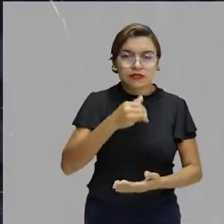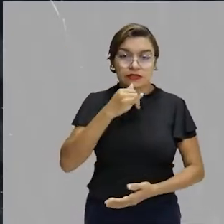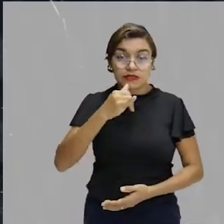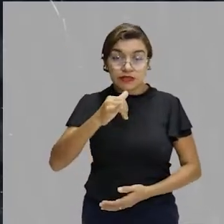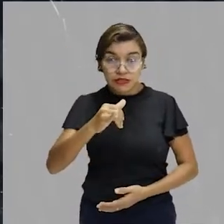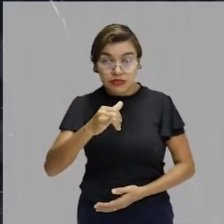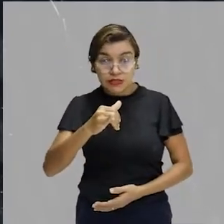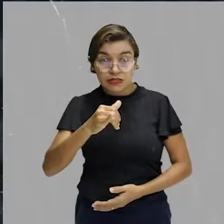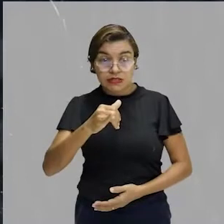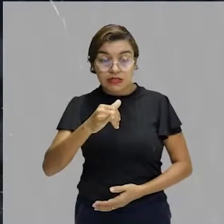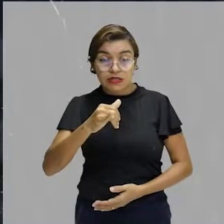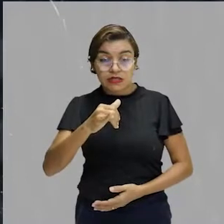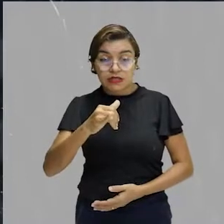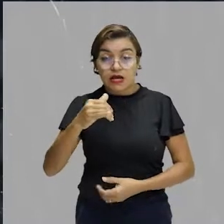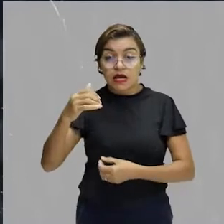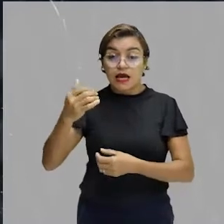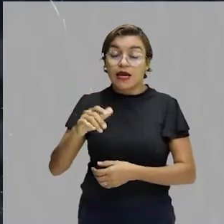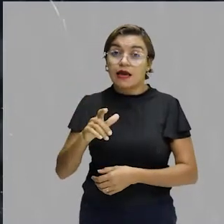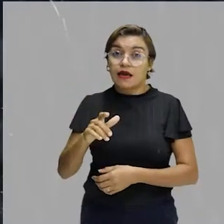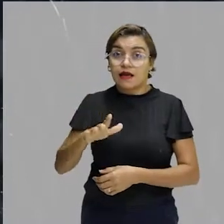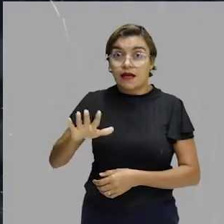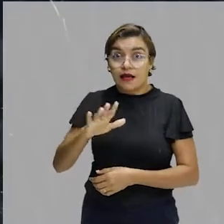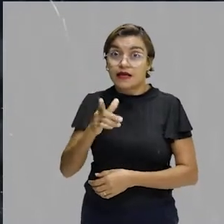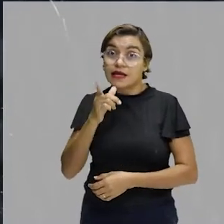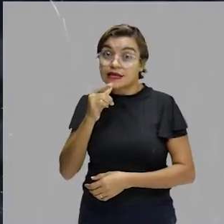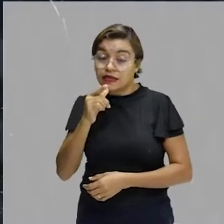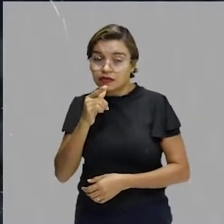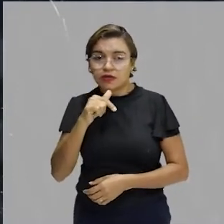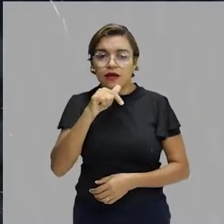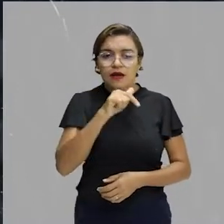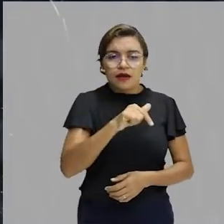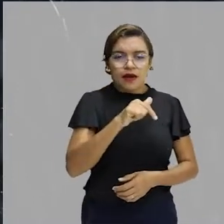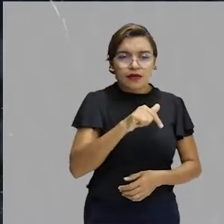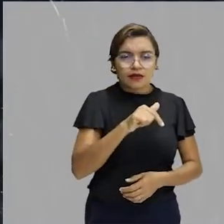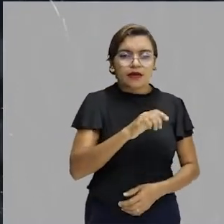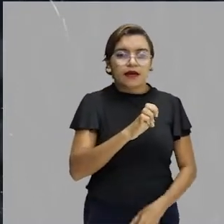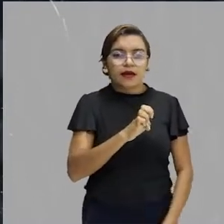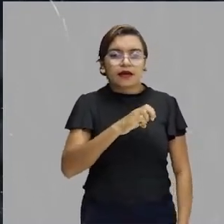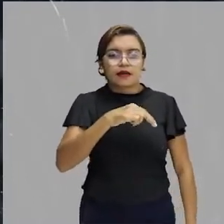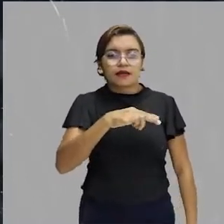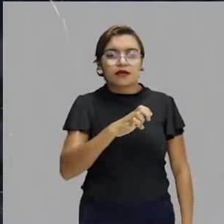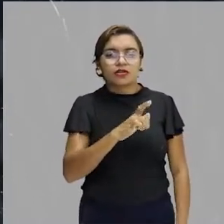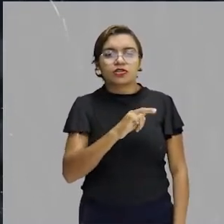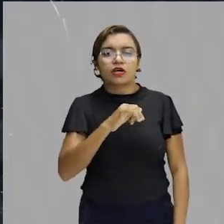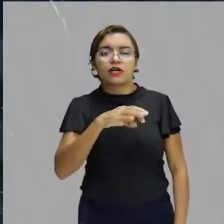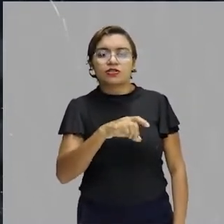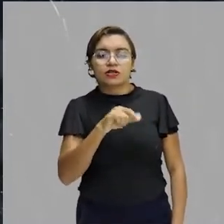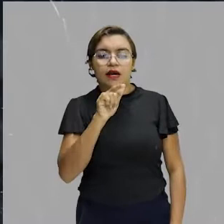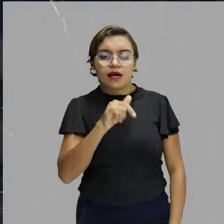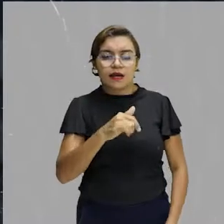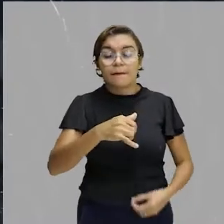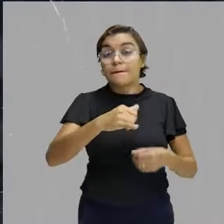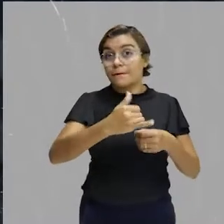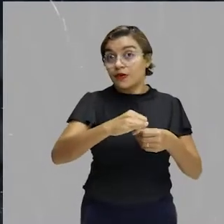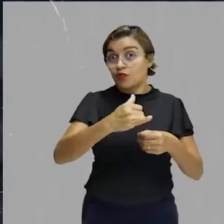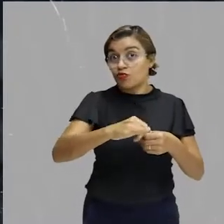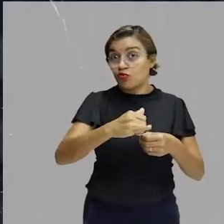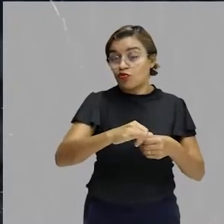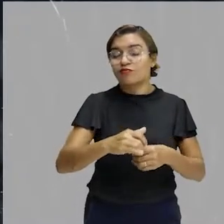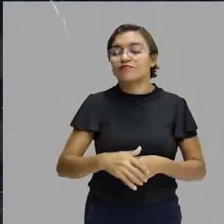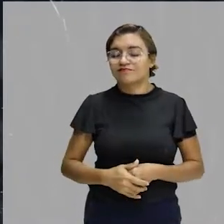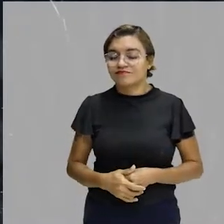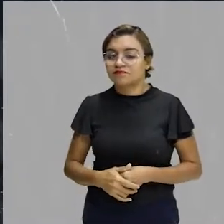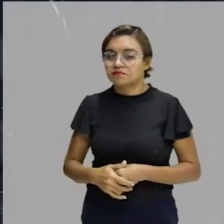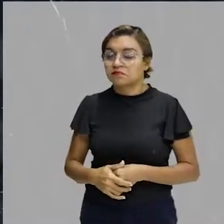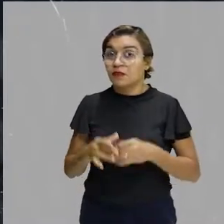Matriz energética é o petróleo, porque está incluindo o quê? Produção de combustível. Mas uma coisa muito interessante que tu tem que estar muito atento